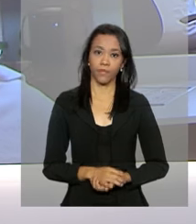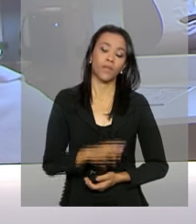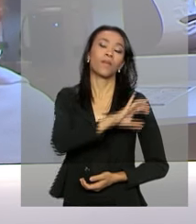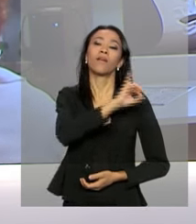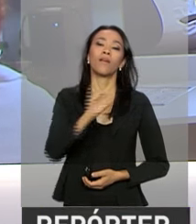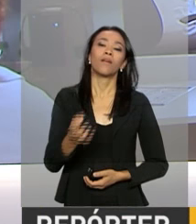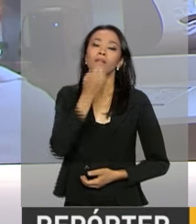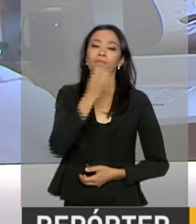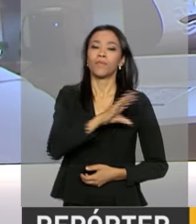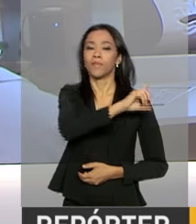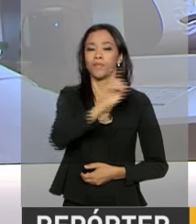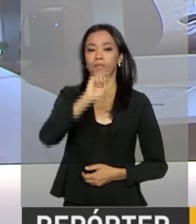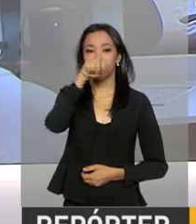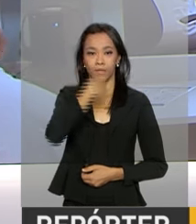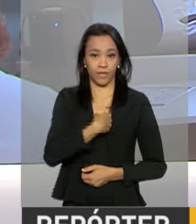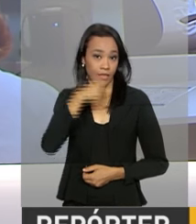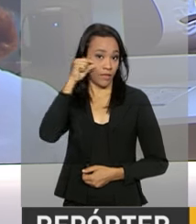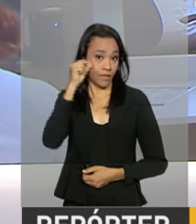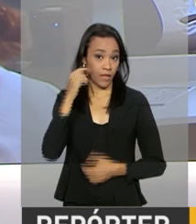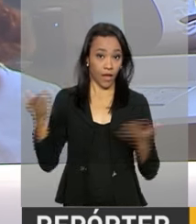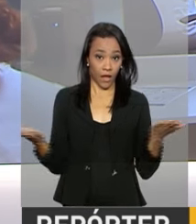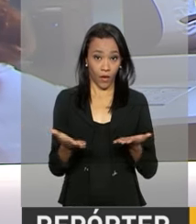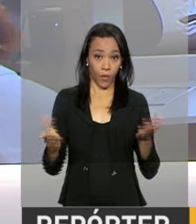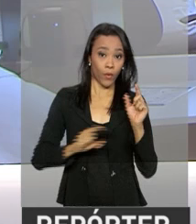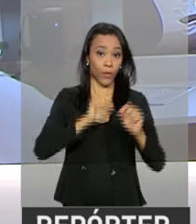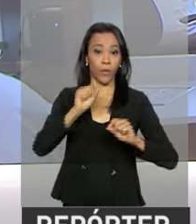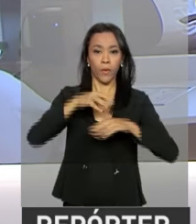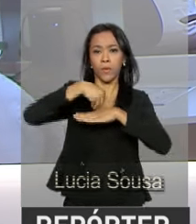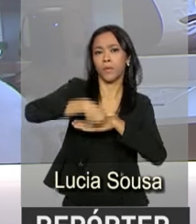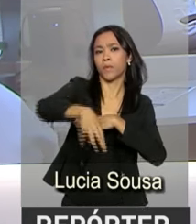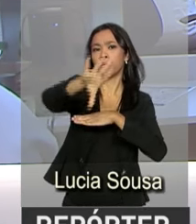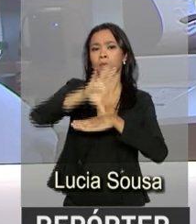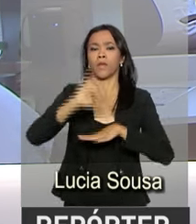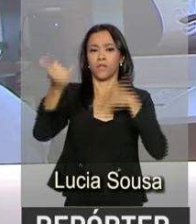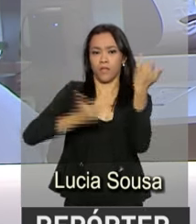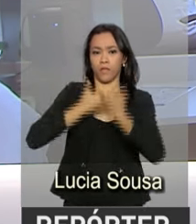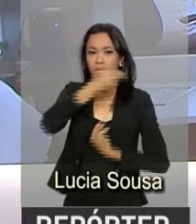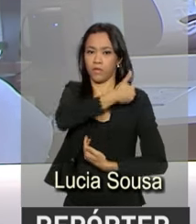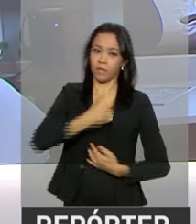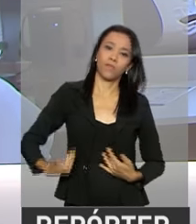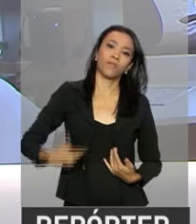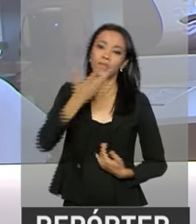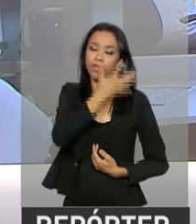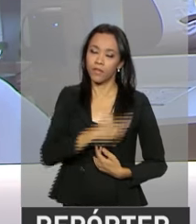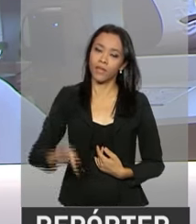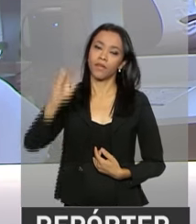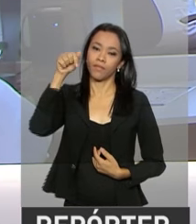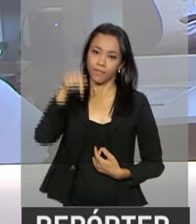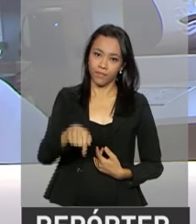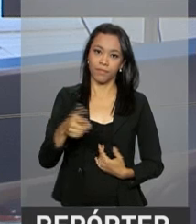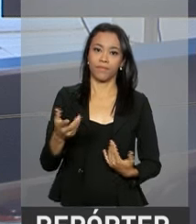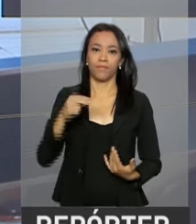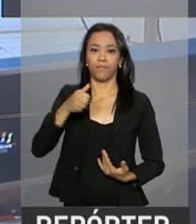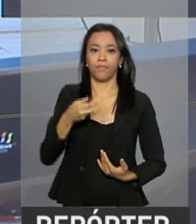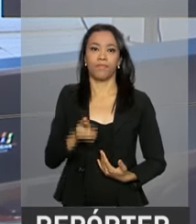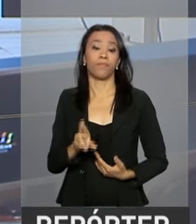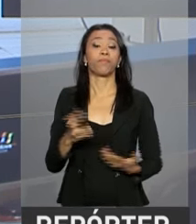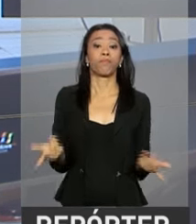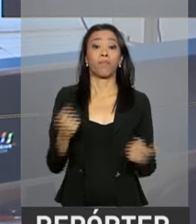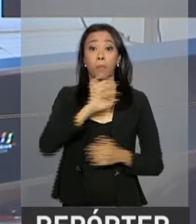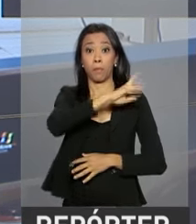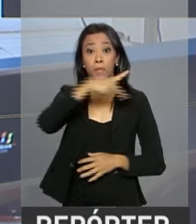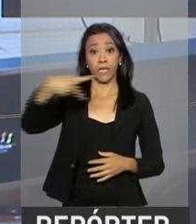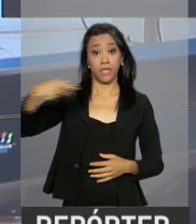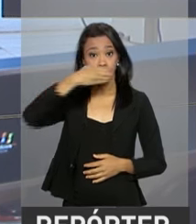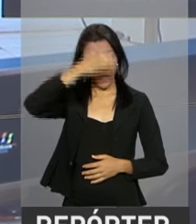Olá bom dia eu sou José Luiz filho e a partir de agora trago para você as notícias do governo federal aqui no Repórter NBR o presidente